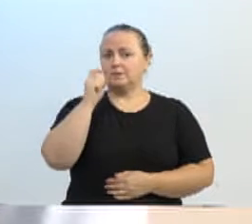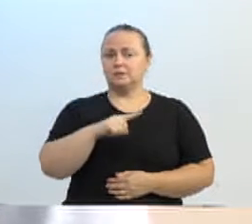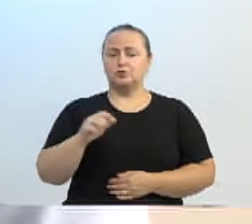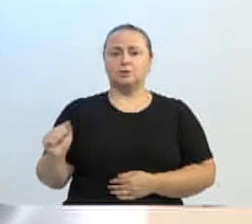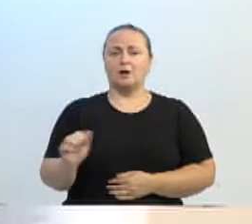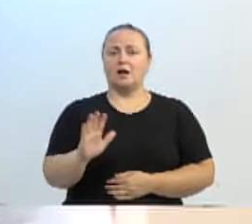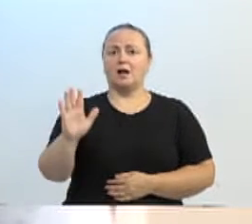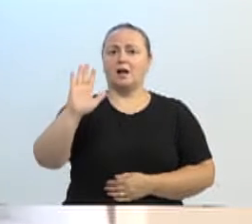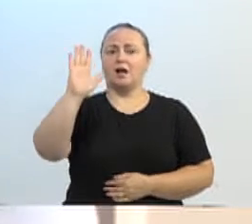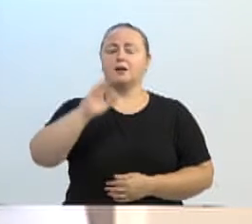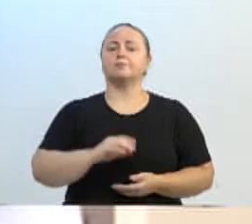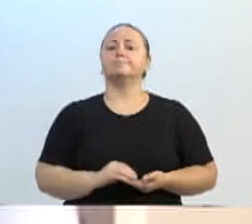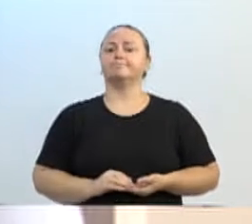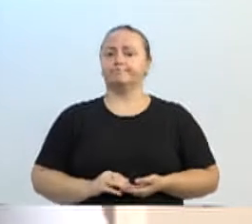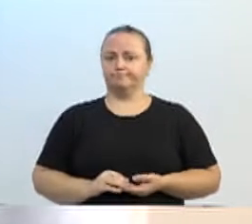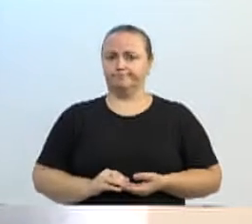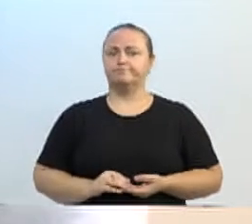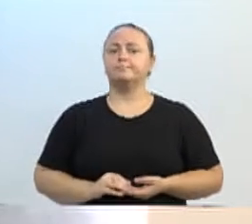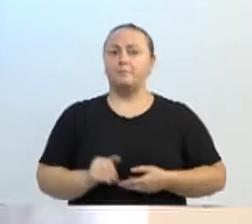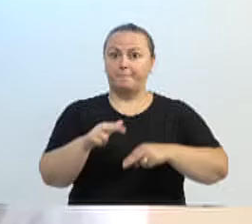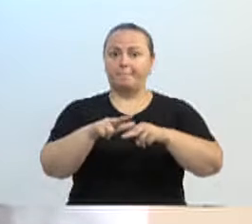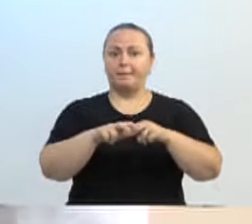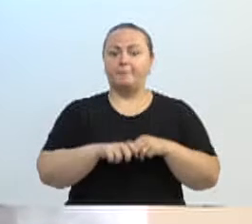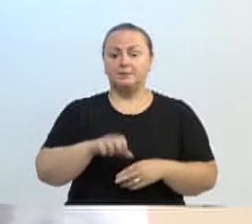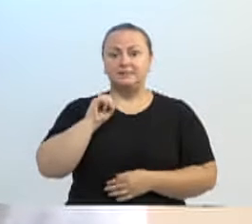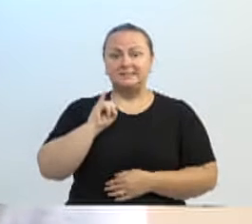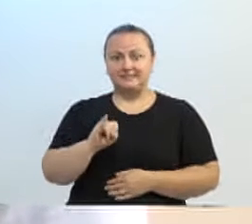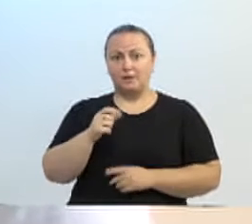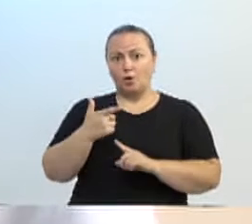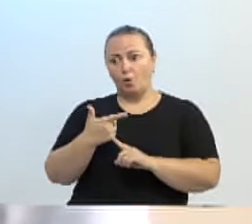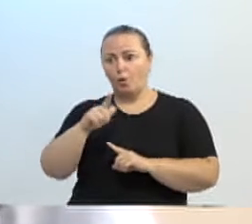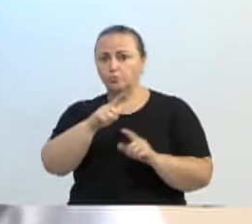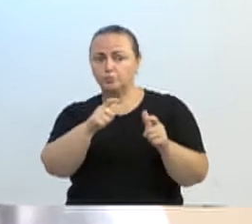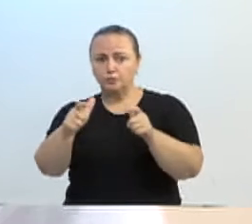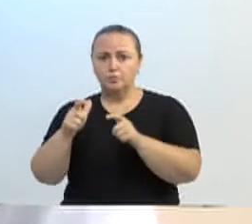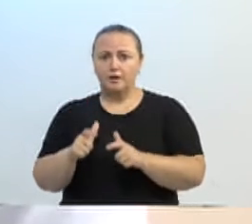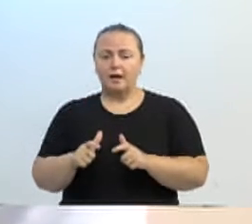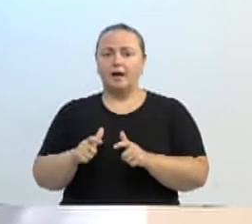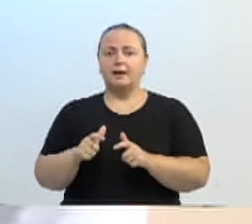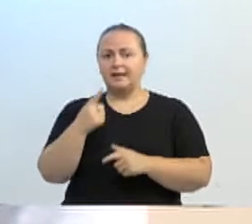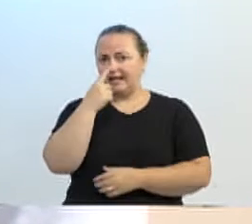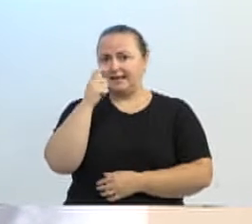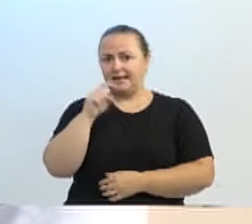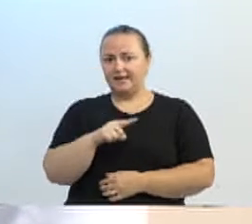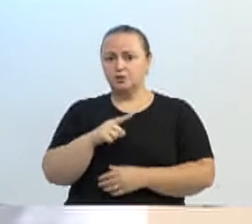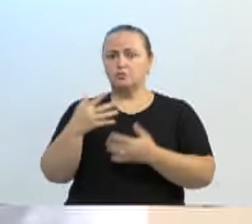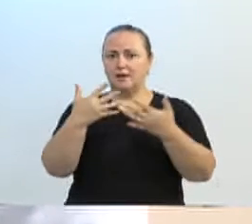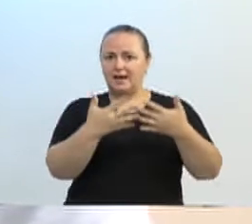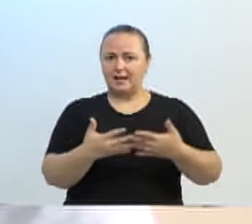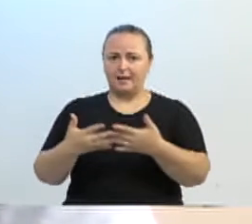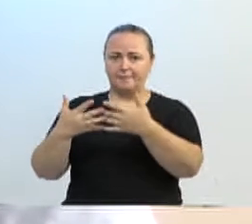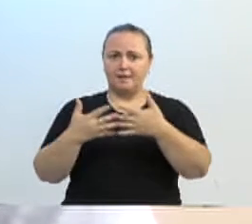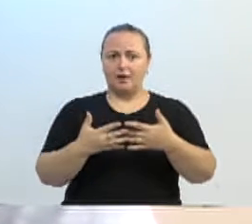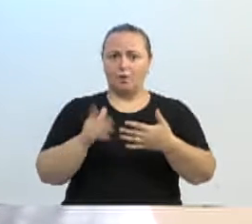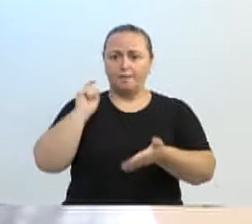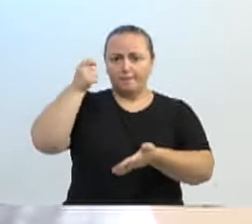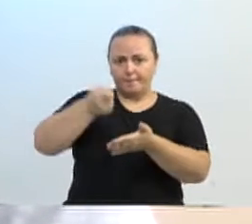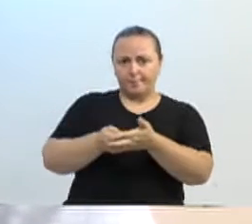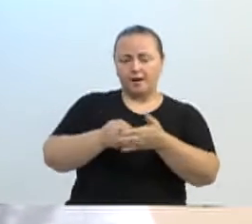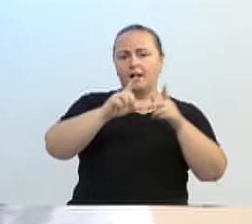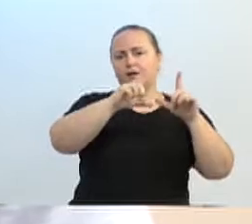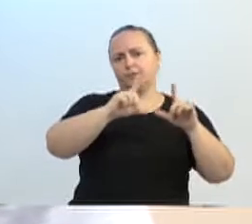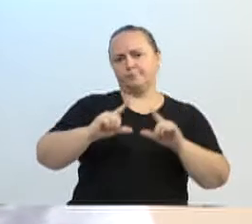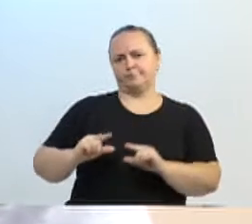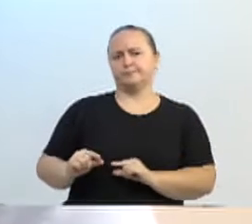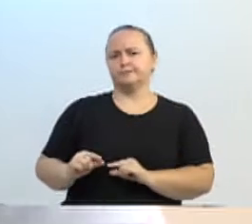esses insumos sendo ocupados em uma outra área, o valor vai ser bem menor, o custo para que seja encaminhado